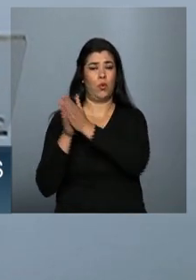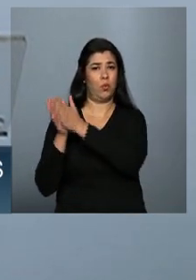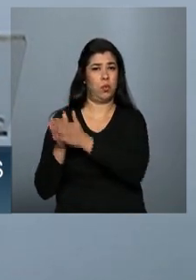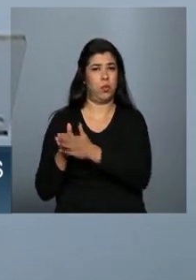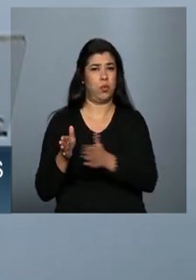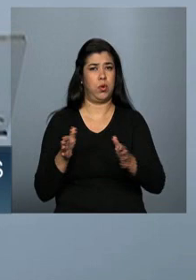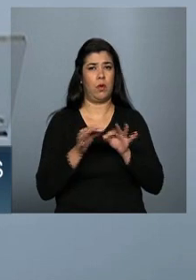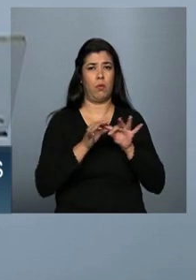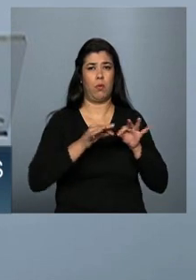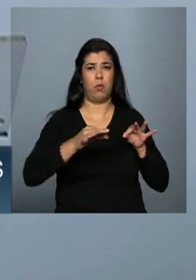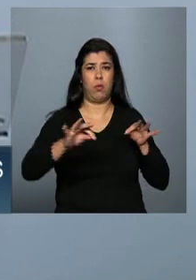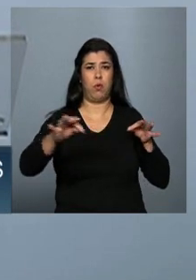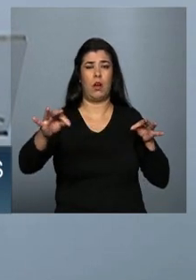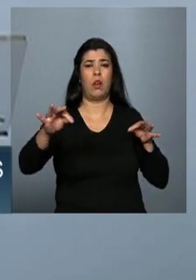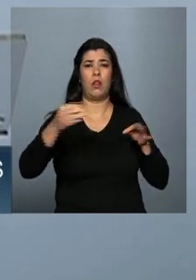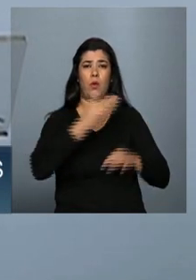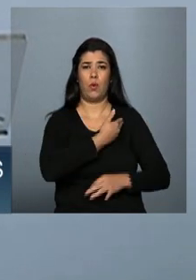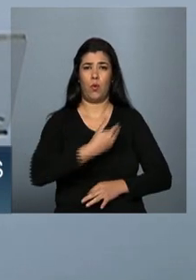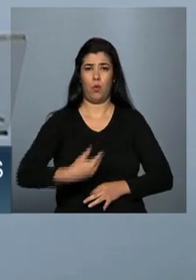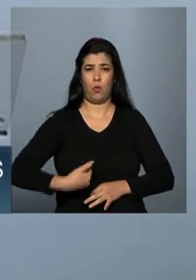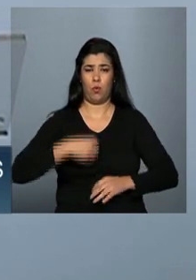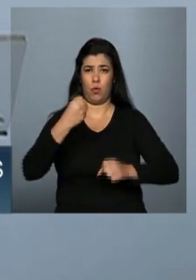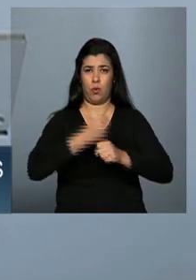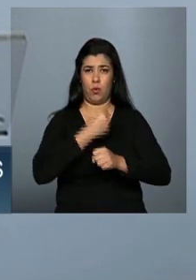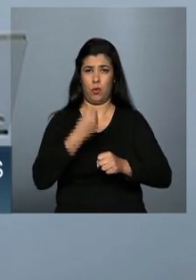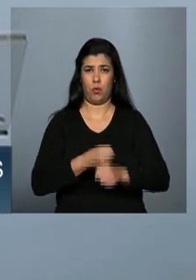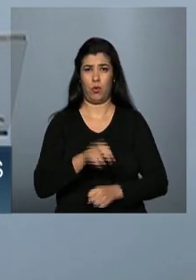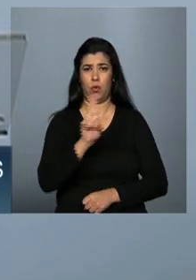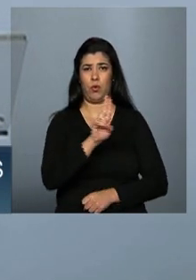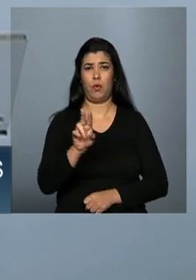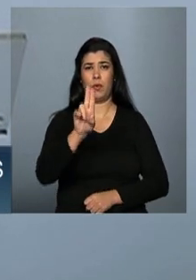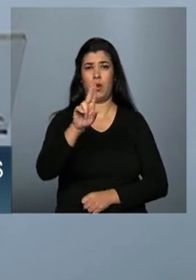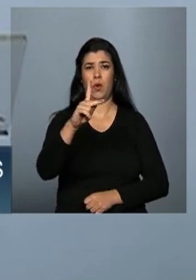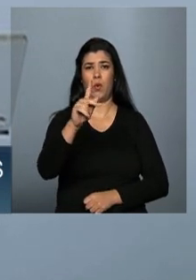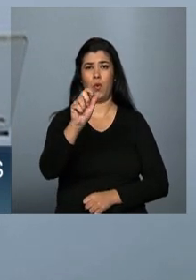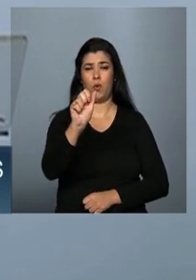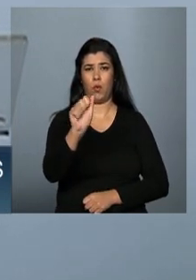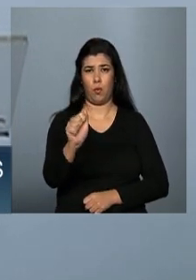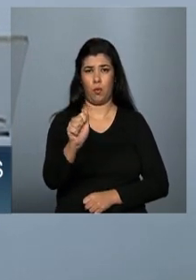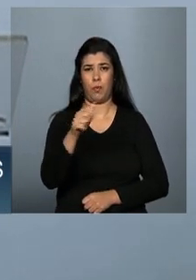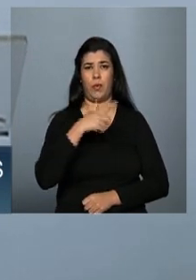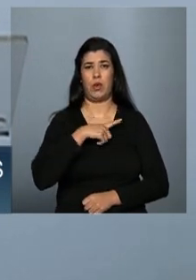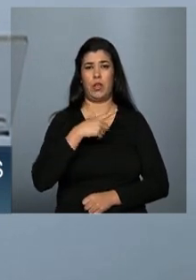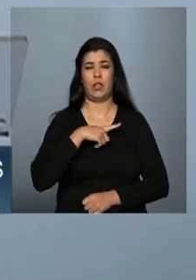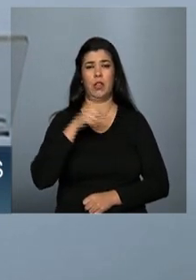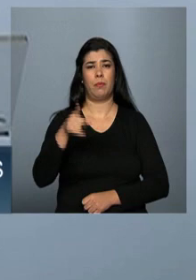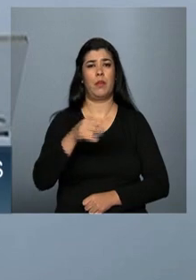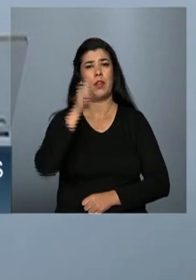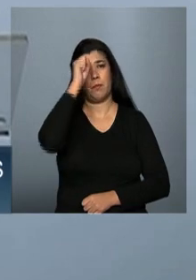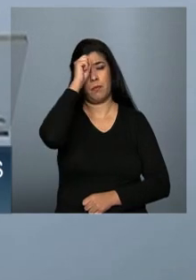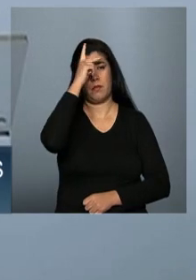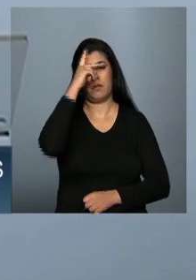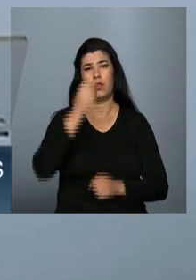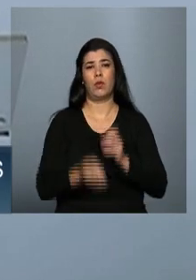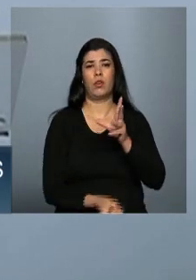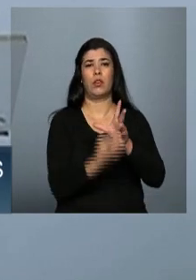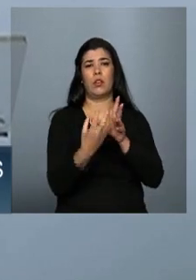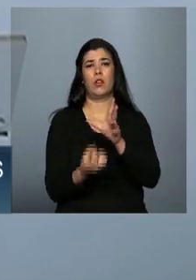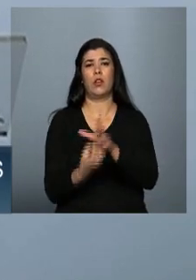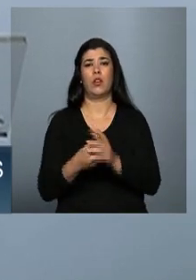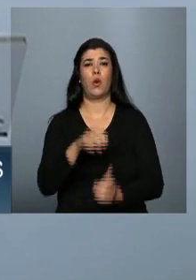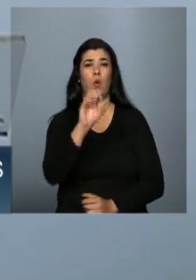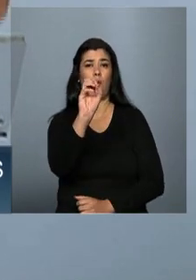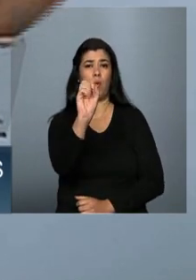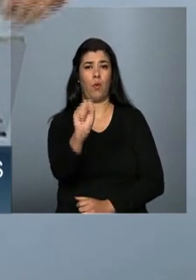Melo, o governo do estado construiu UPAs e, ao longo da Cesário de Melo, a Prefeitura do Rio implantou 8 clínicas da